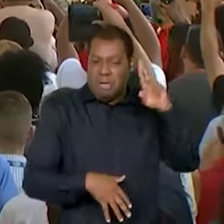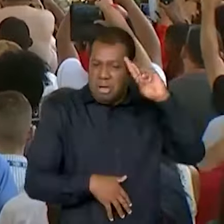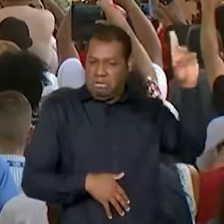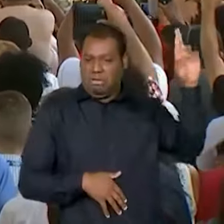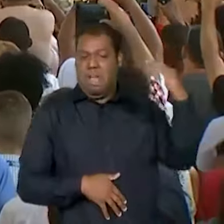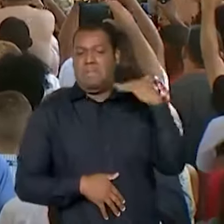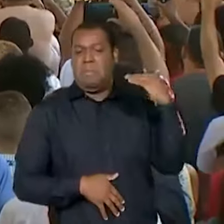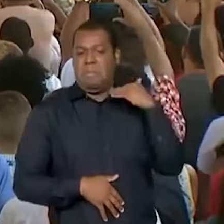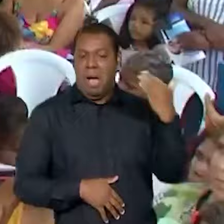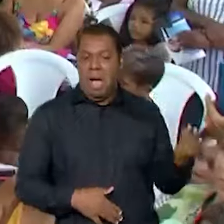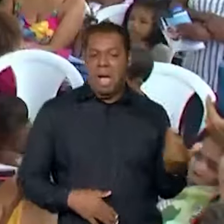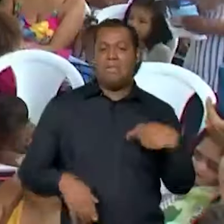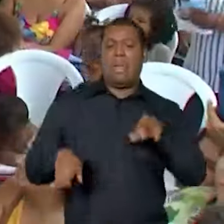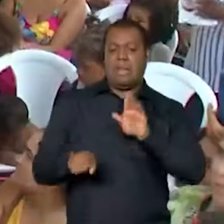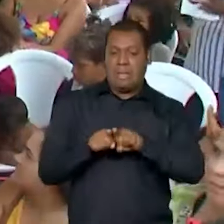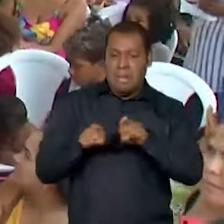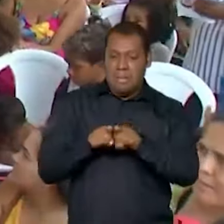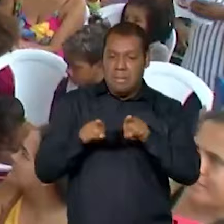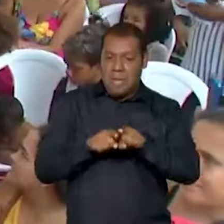fica esquecido.